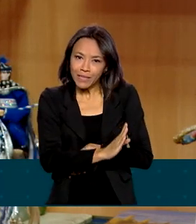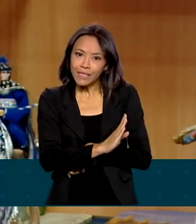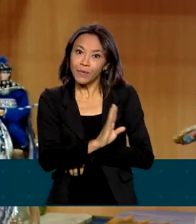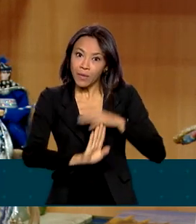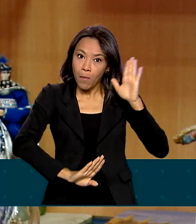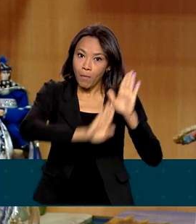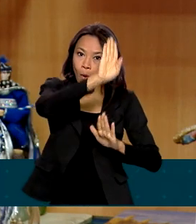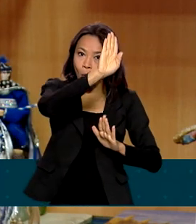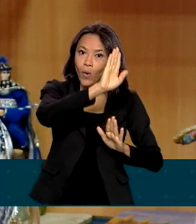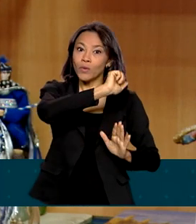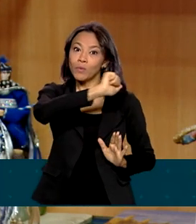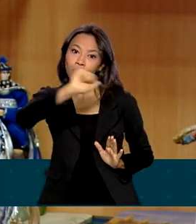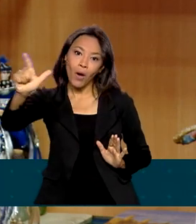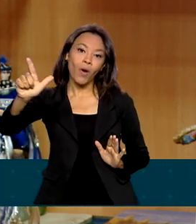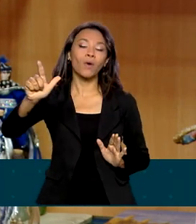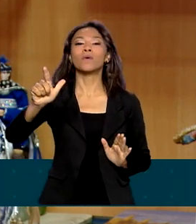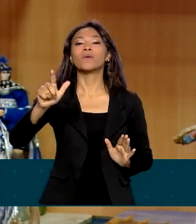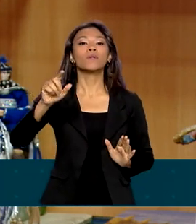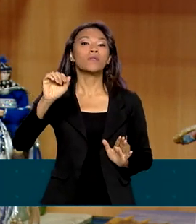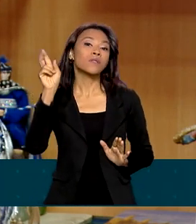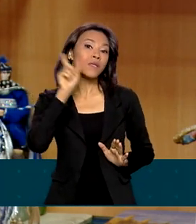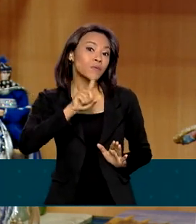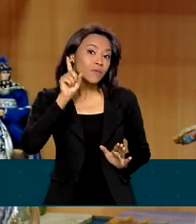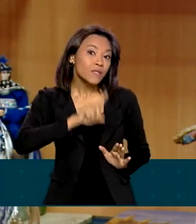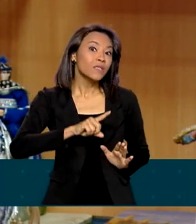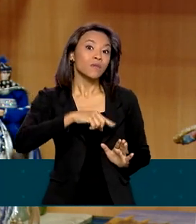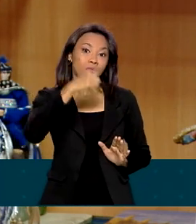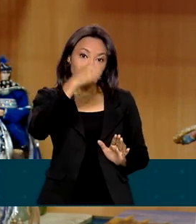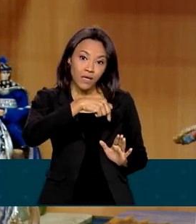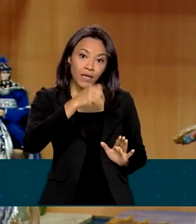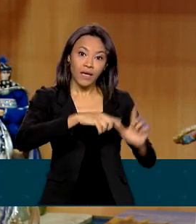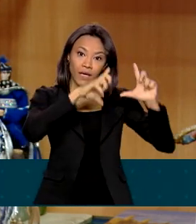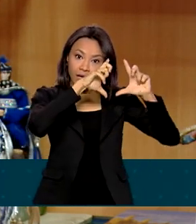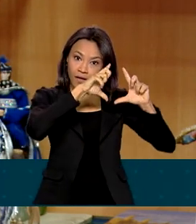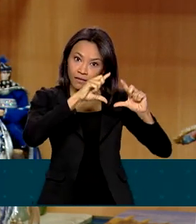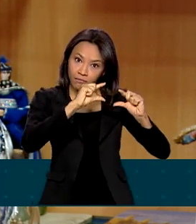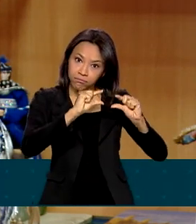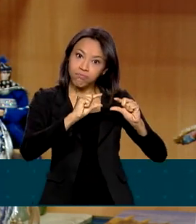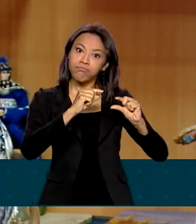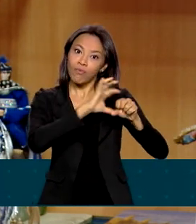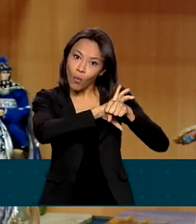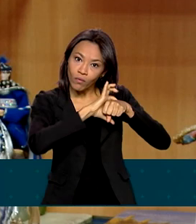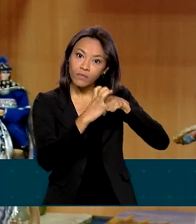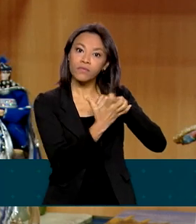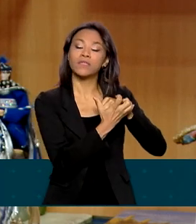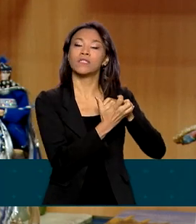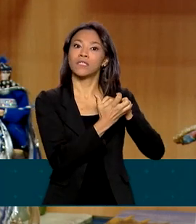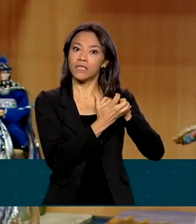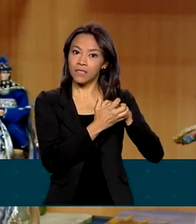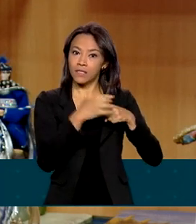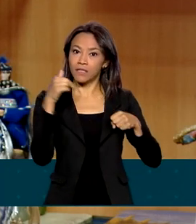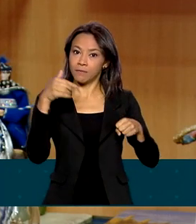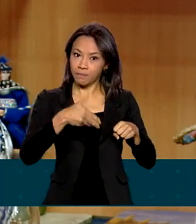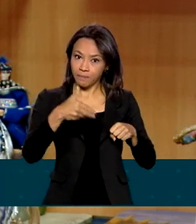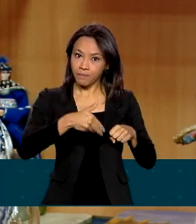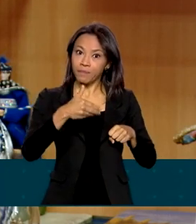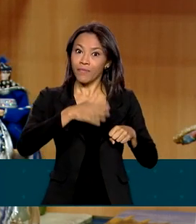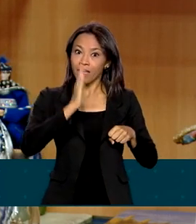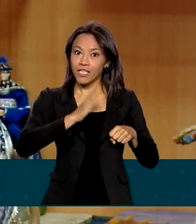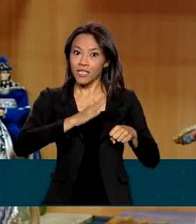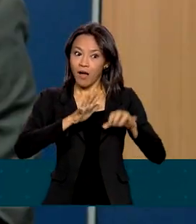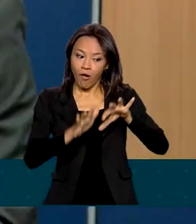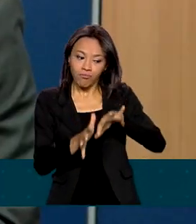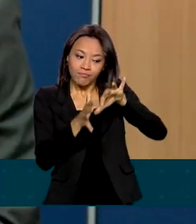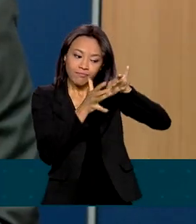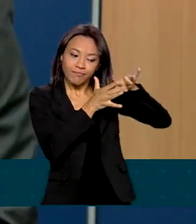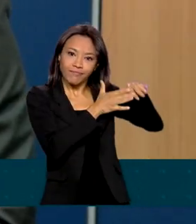ultrapassou os Estados Unidos número de convite do Brasil praticamente graças a Deus vegetal e a gente já pode dizer hoje que o Brasil é uma página virada